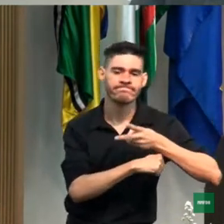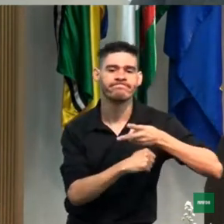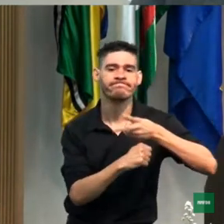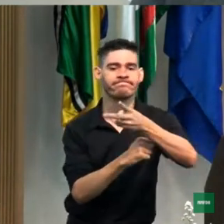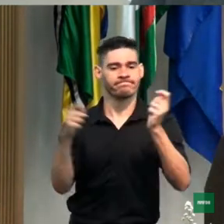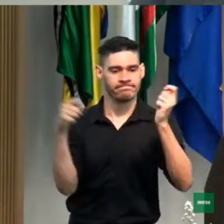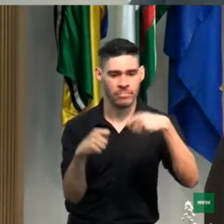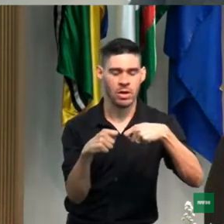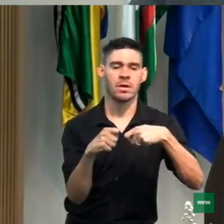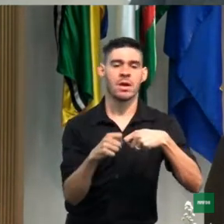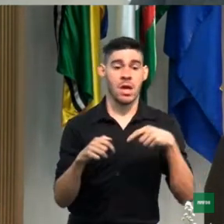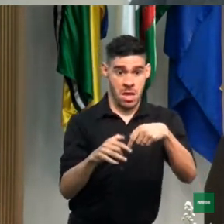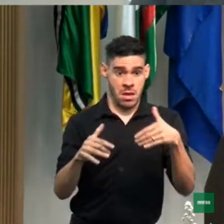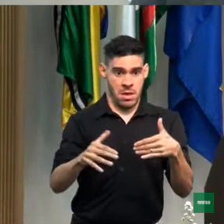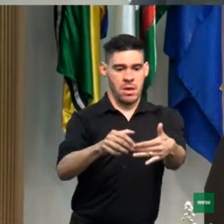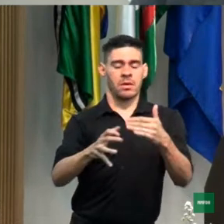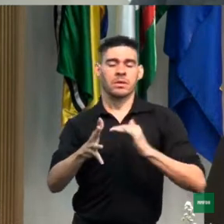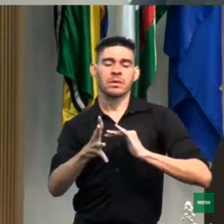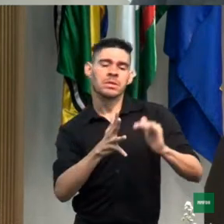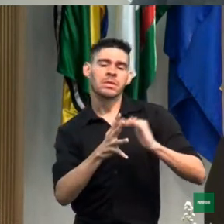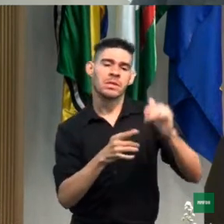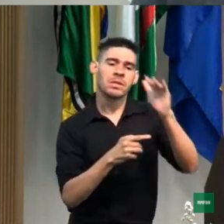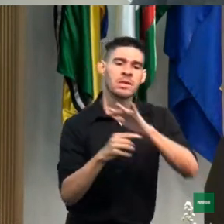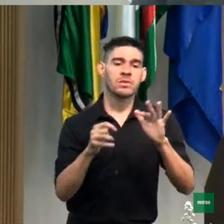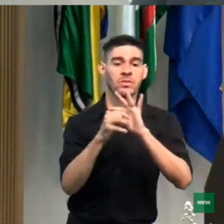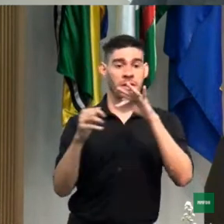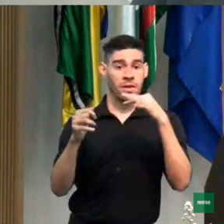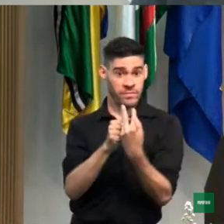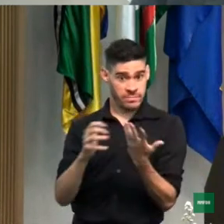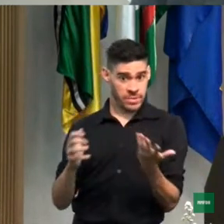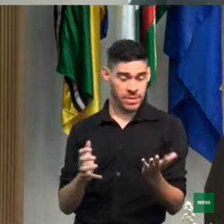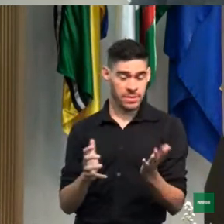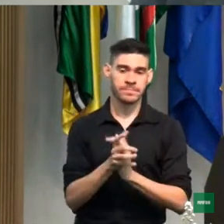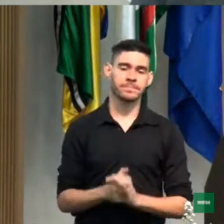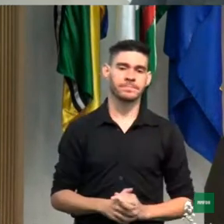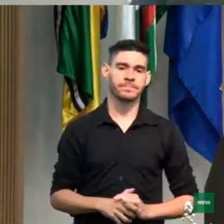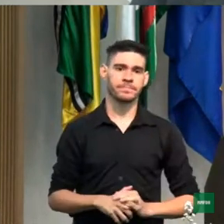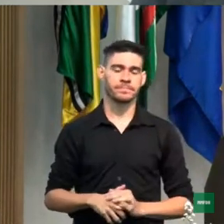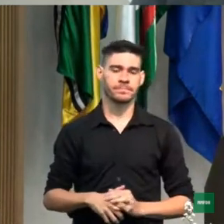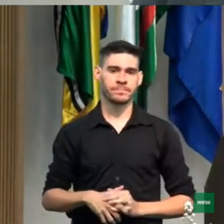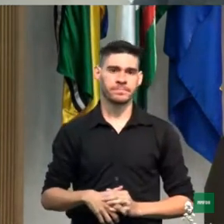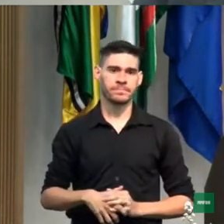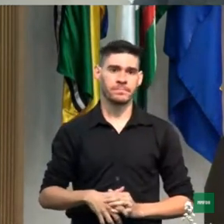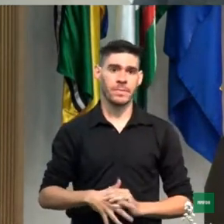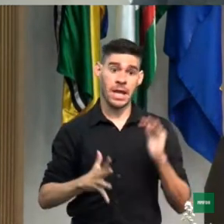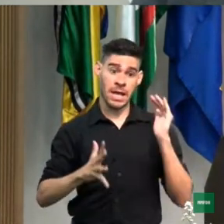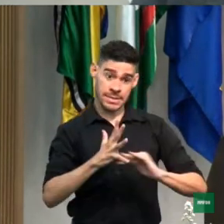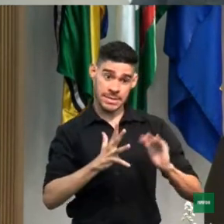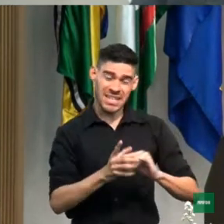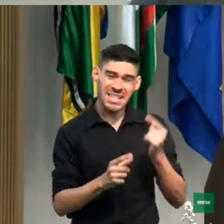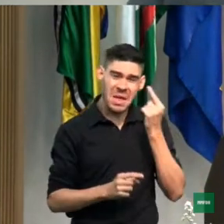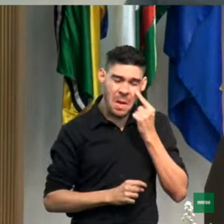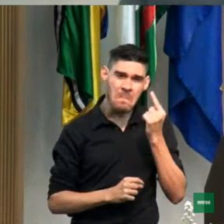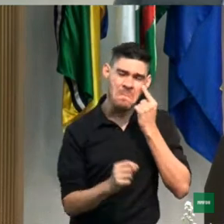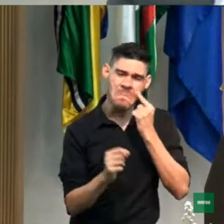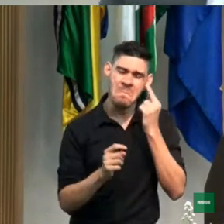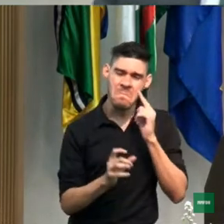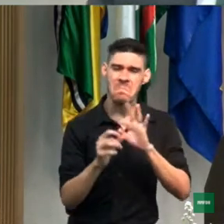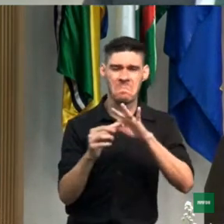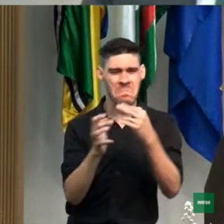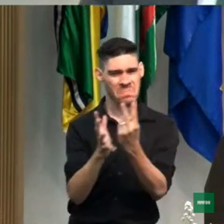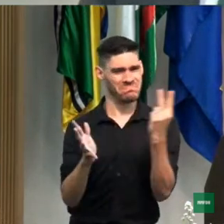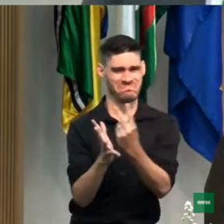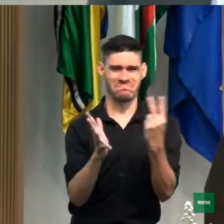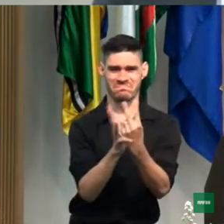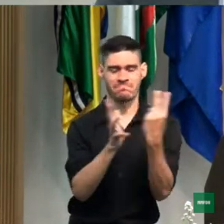a Secretaria Nacional da Família. Essa secretaria pensa tanto na família que teve a ousadia de trazer